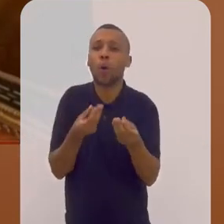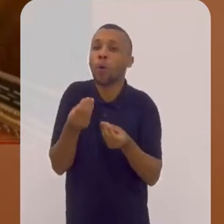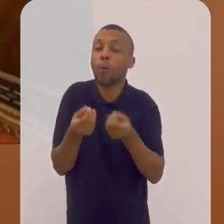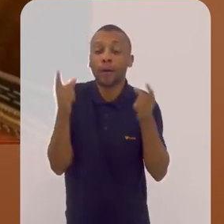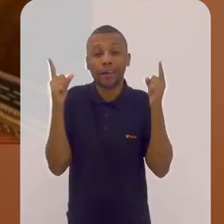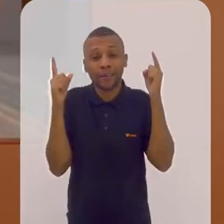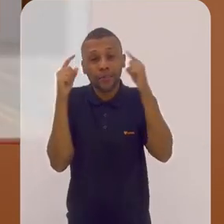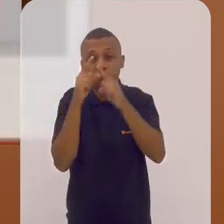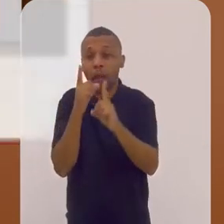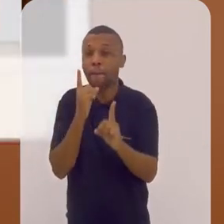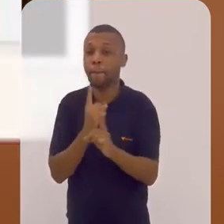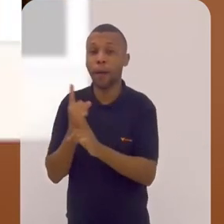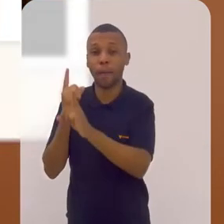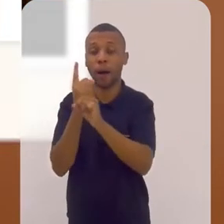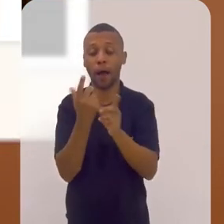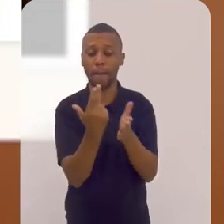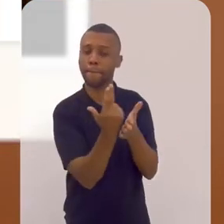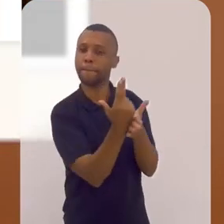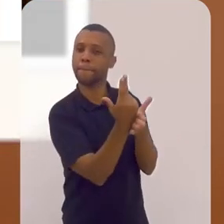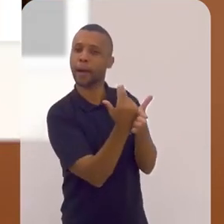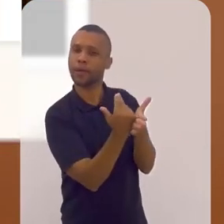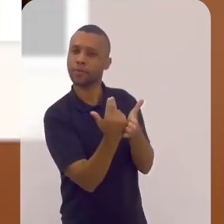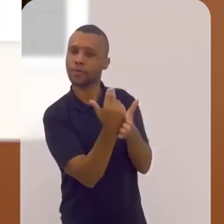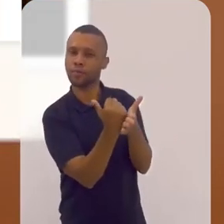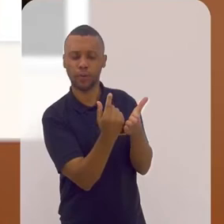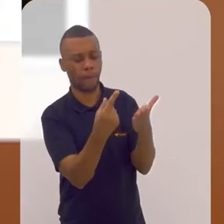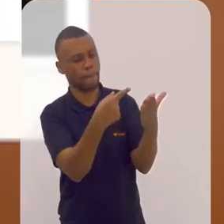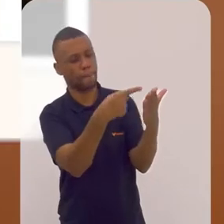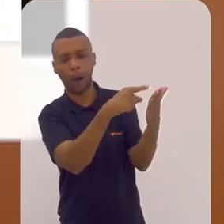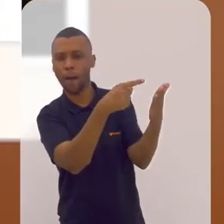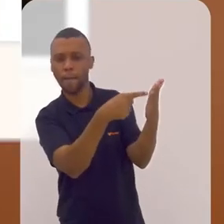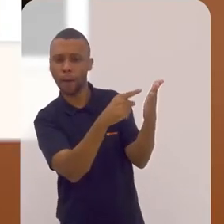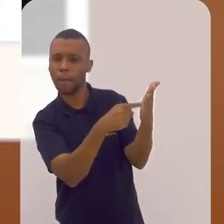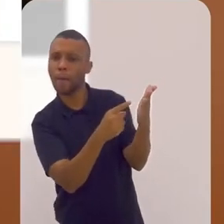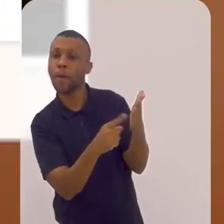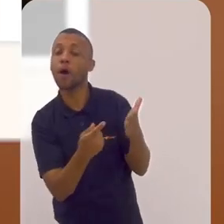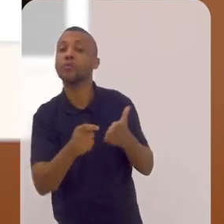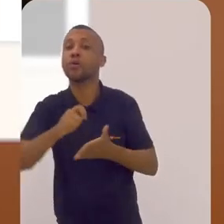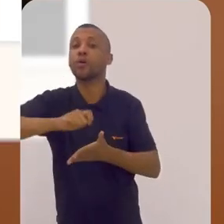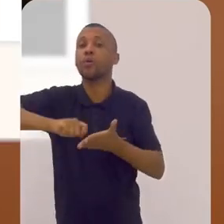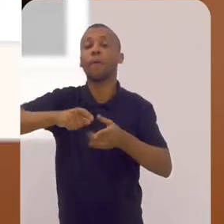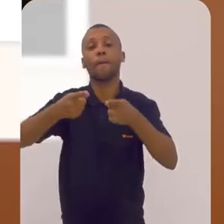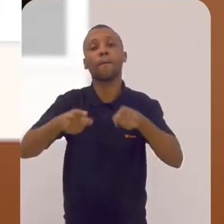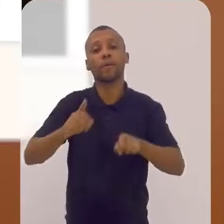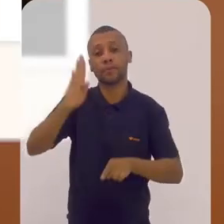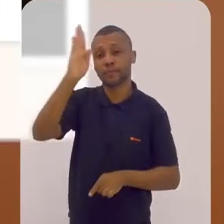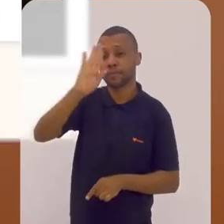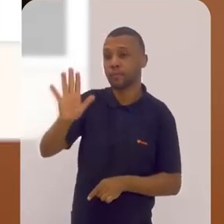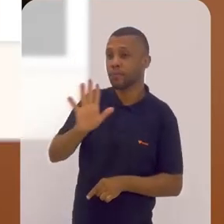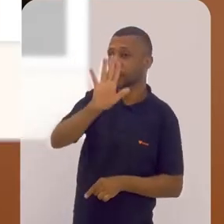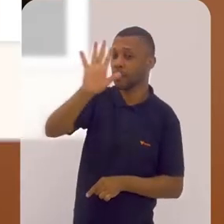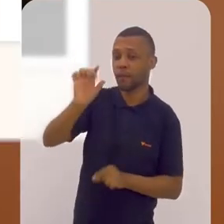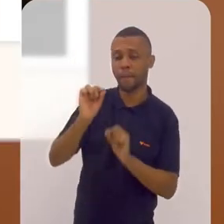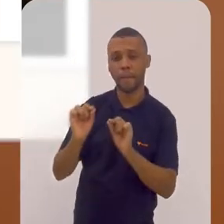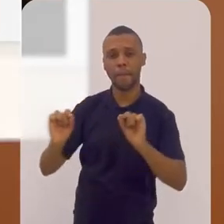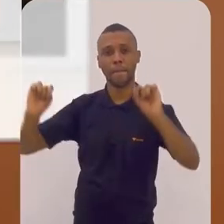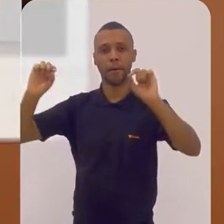era difícil encontrar partituras de compositores brasileiros. Pouca gente sabe disso,